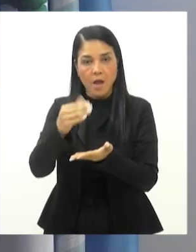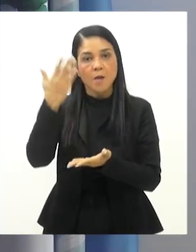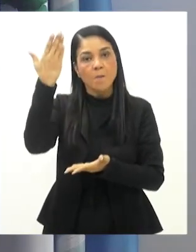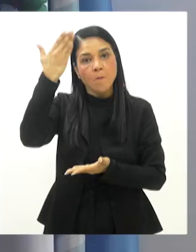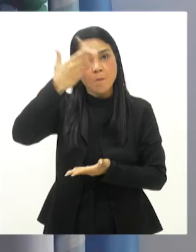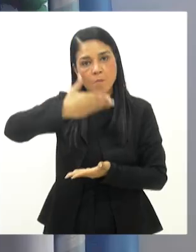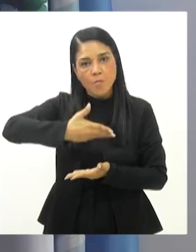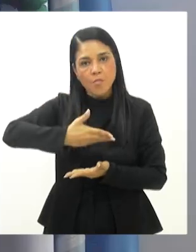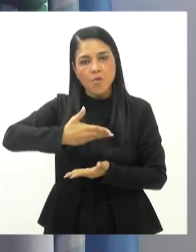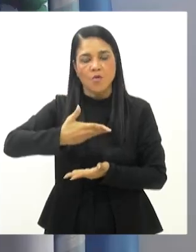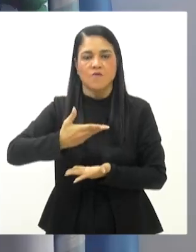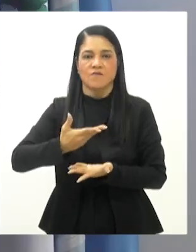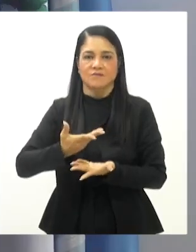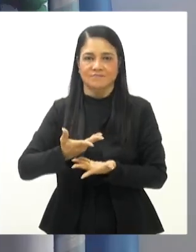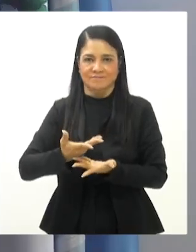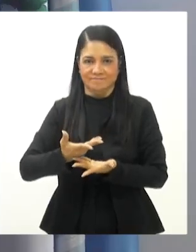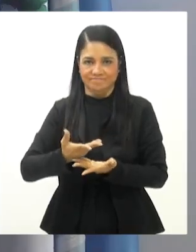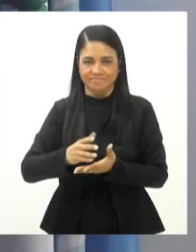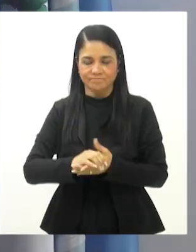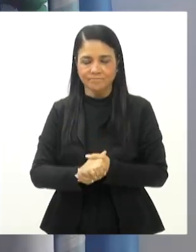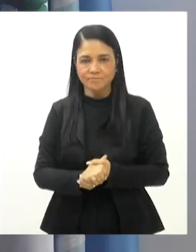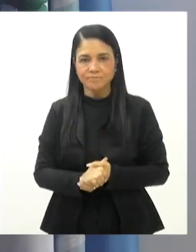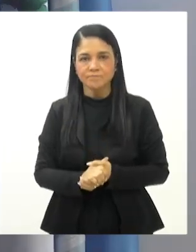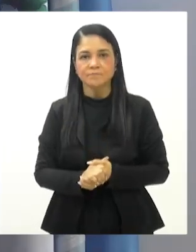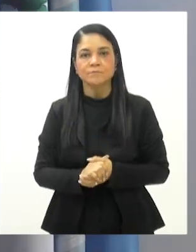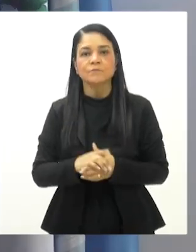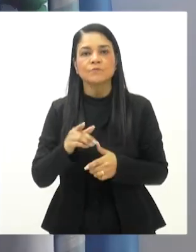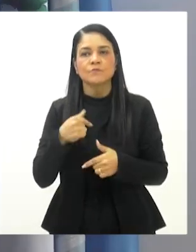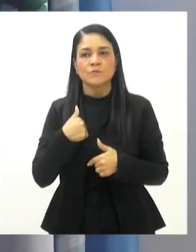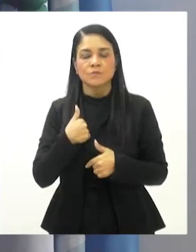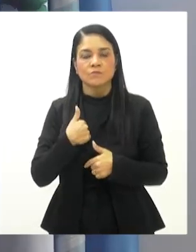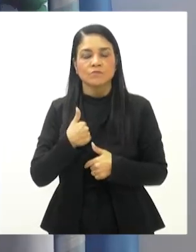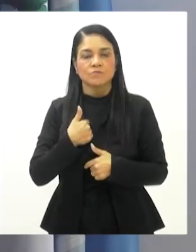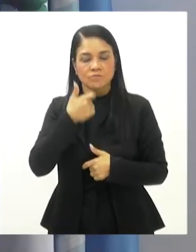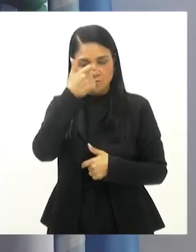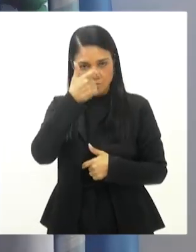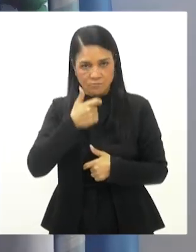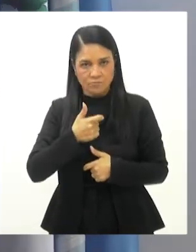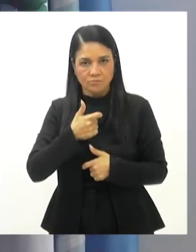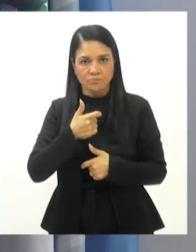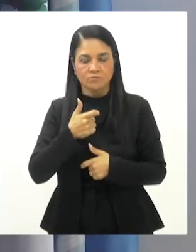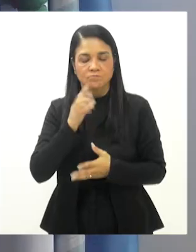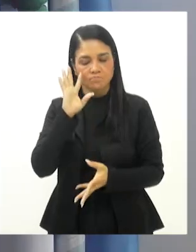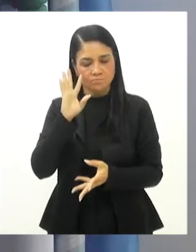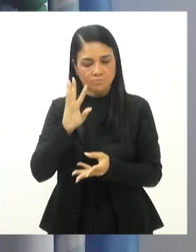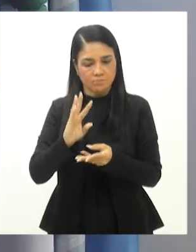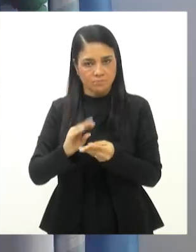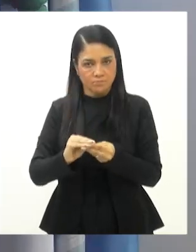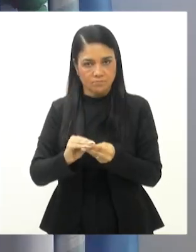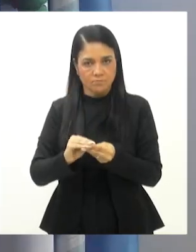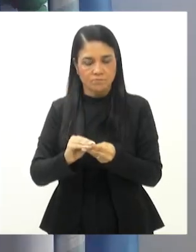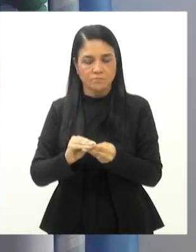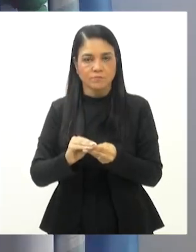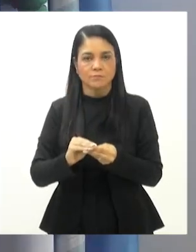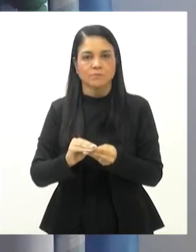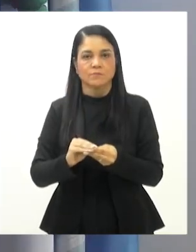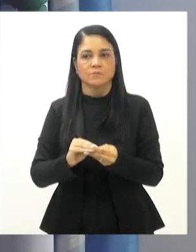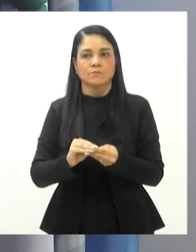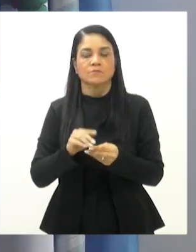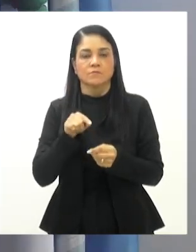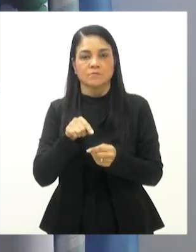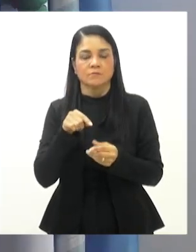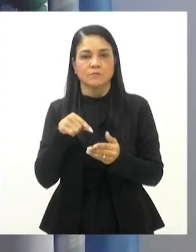comprovação dos recursos que foram alocados. Eu me permito aqui, de forma muito breve, exemplificar, isso